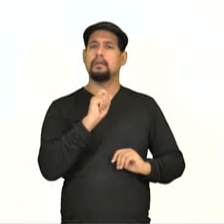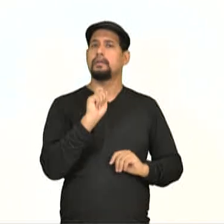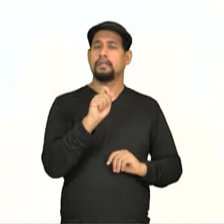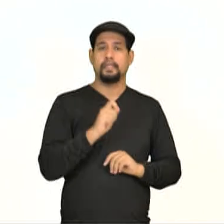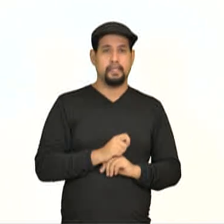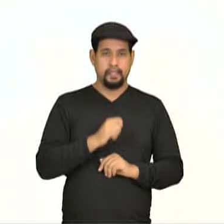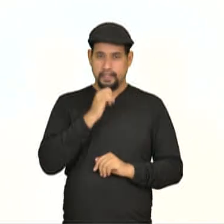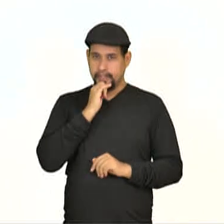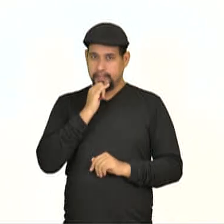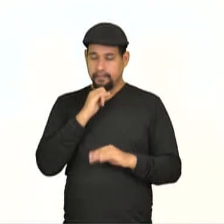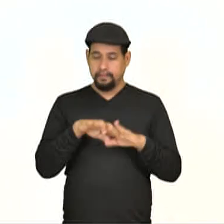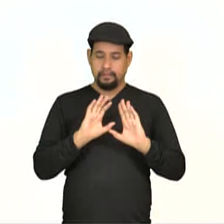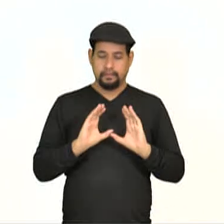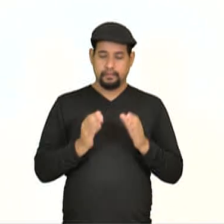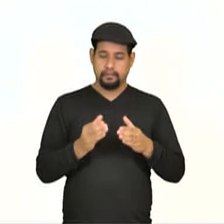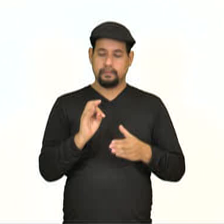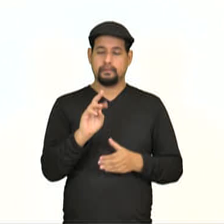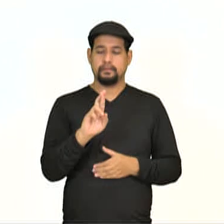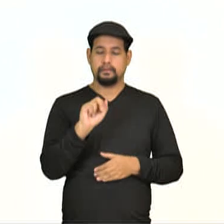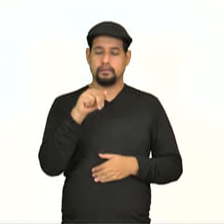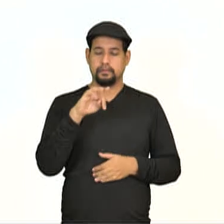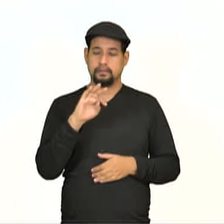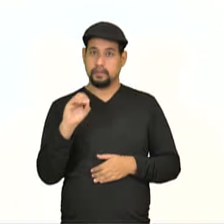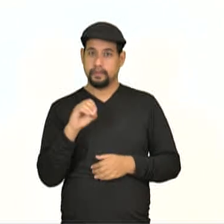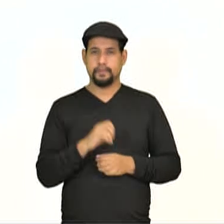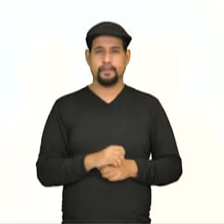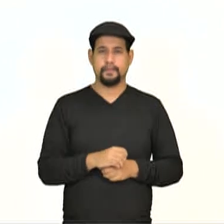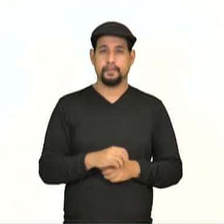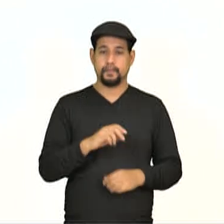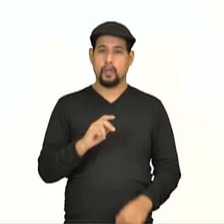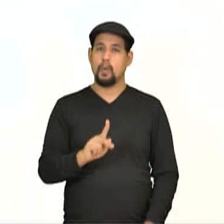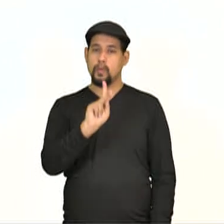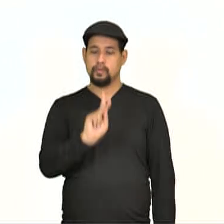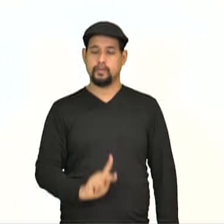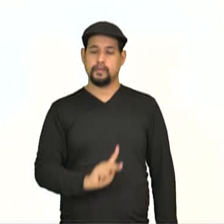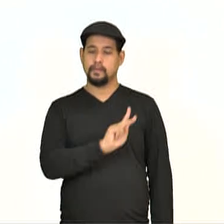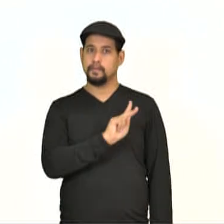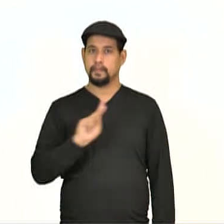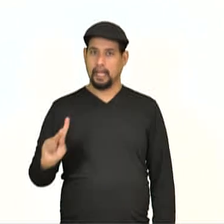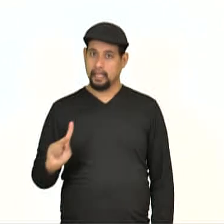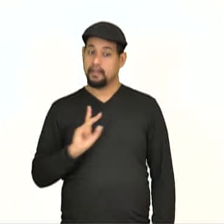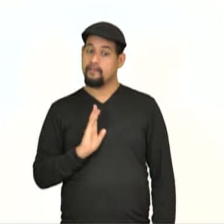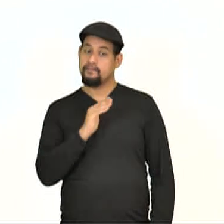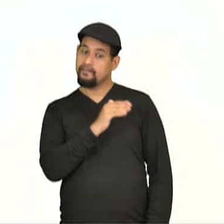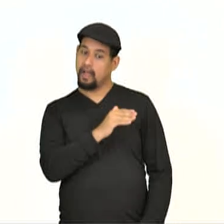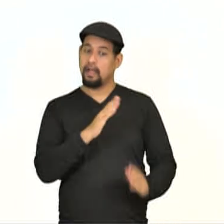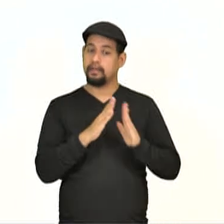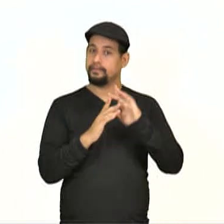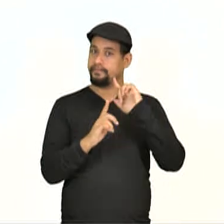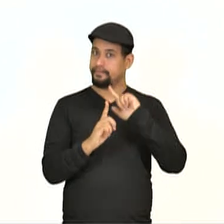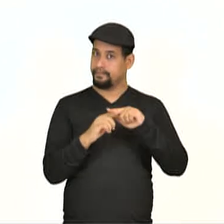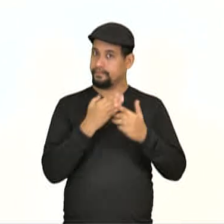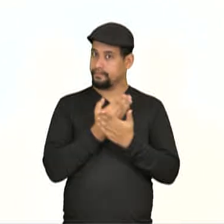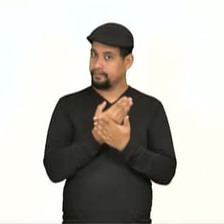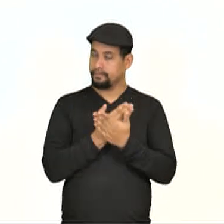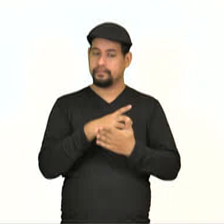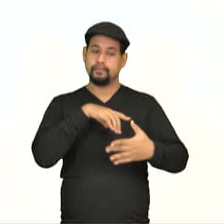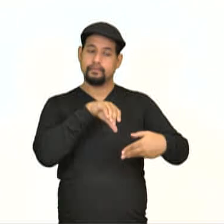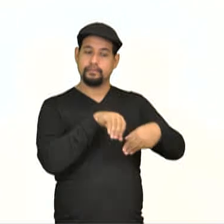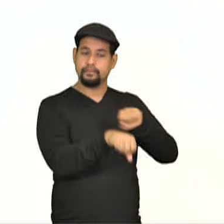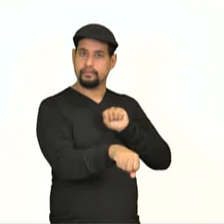Então, a partir do Concílio de Trento, os padres passarão pelo seminário, terão uma